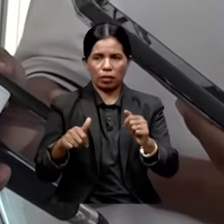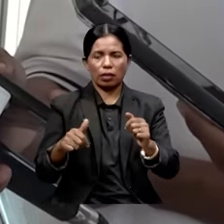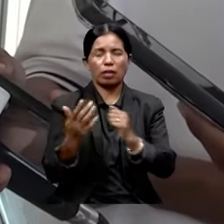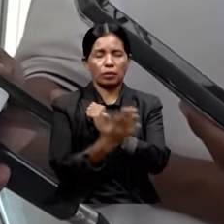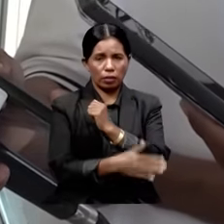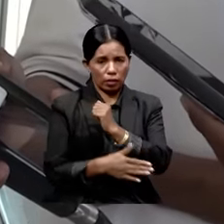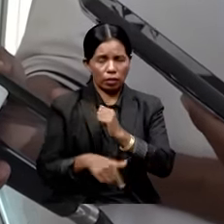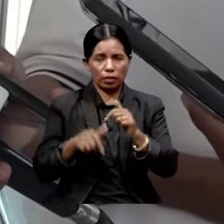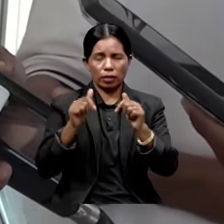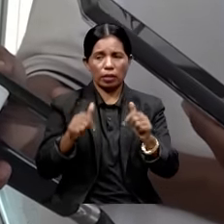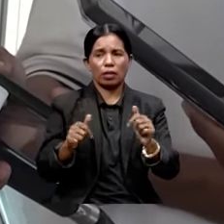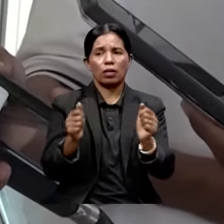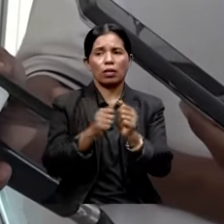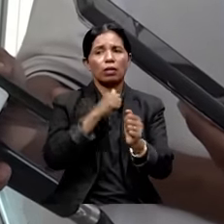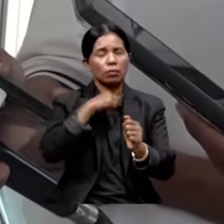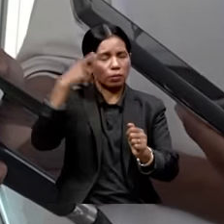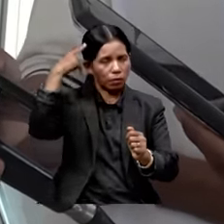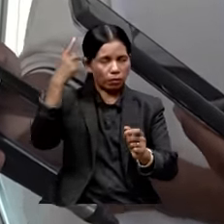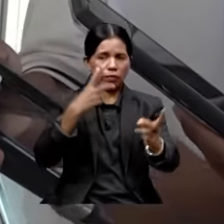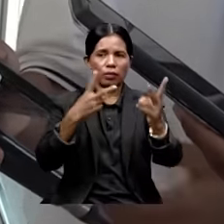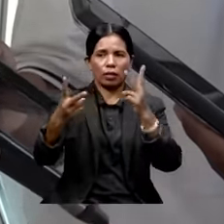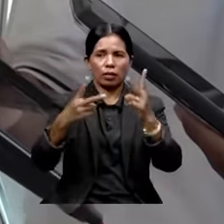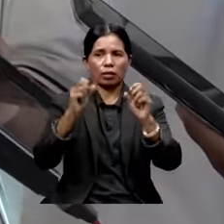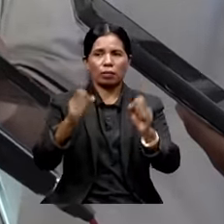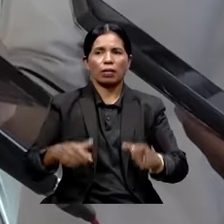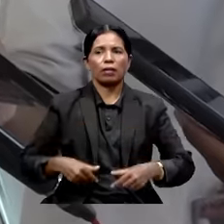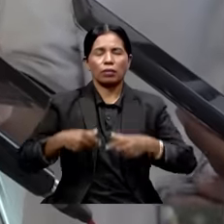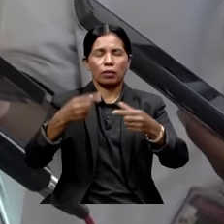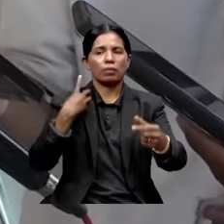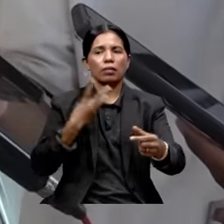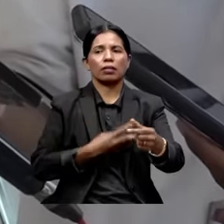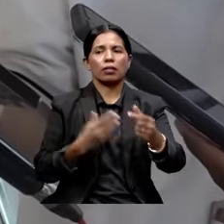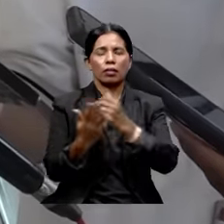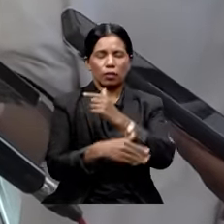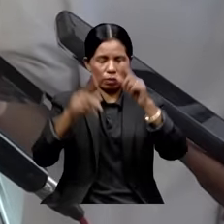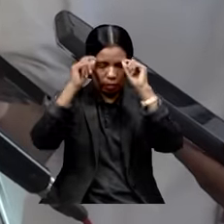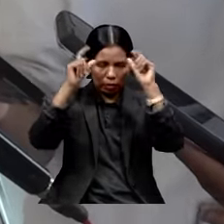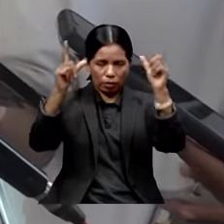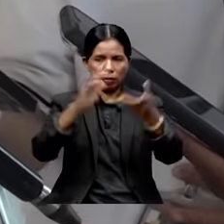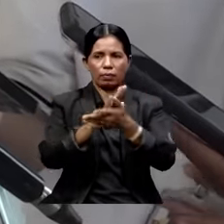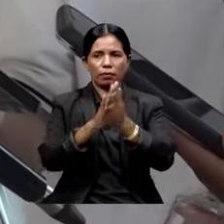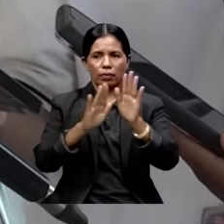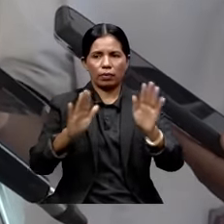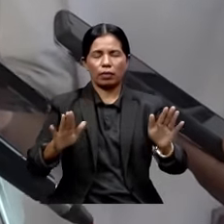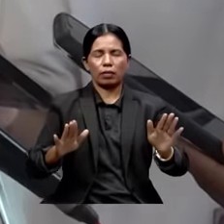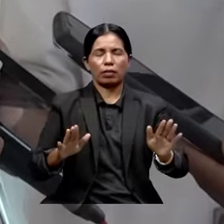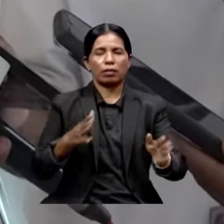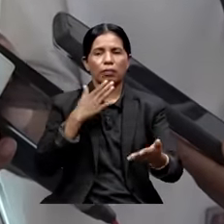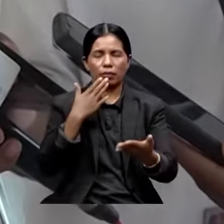dene, ho amu papa ne visita, bele forma ita rai Timor-Leste, paz,